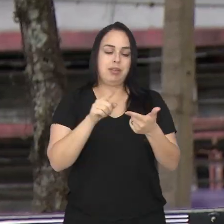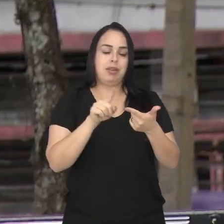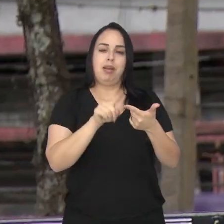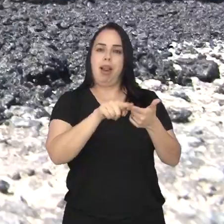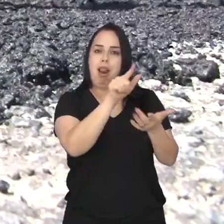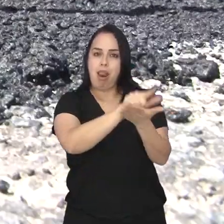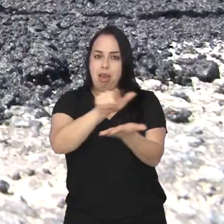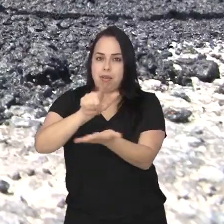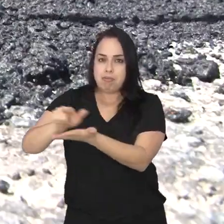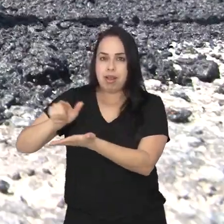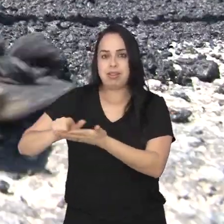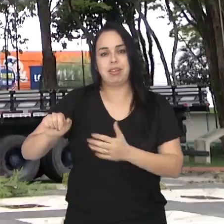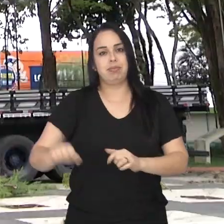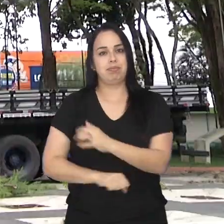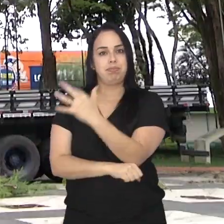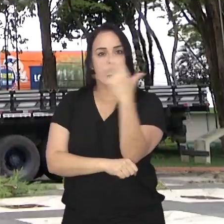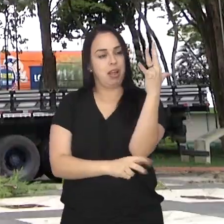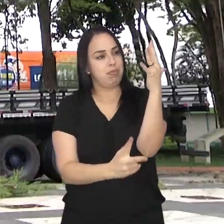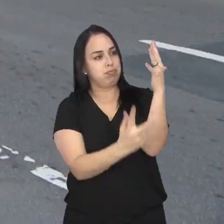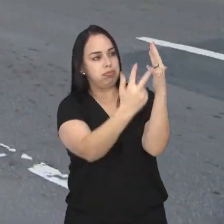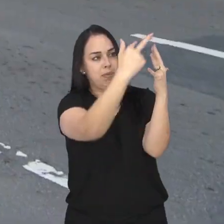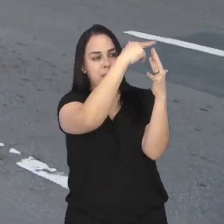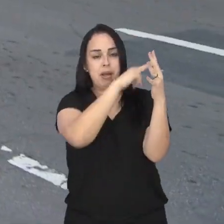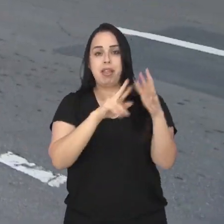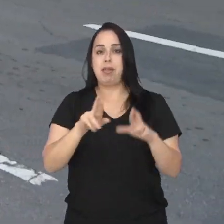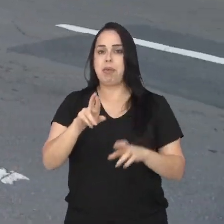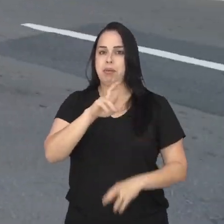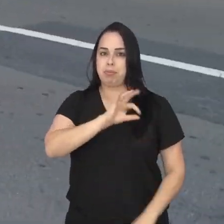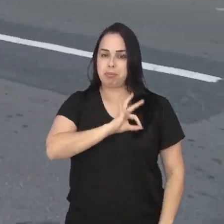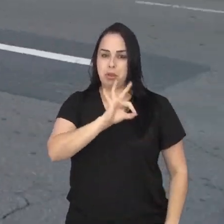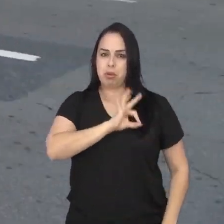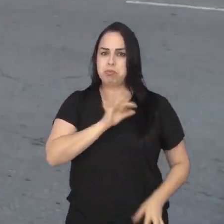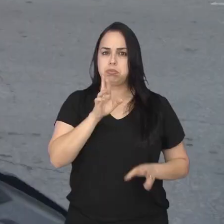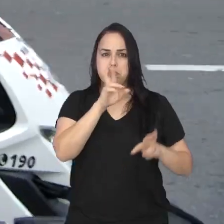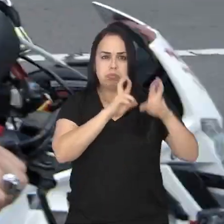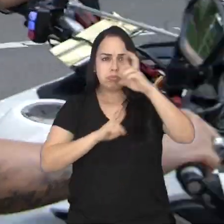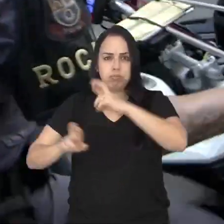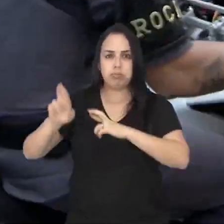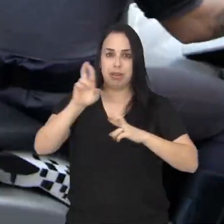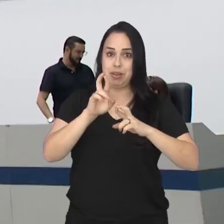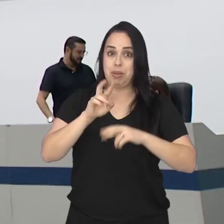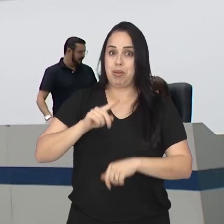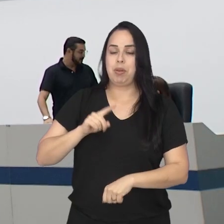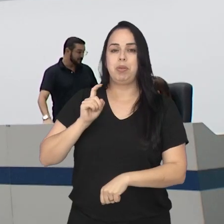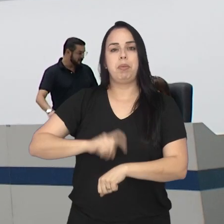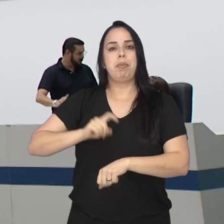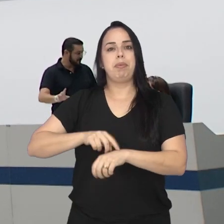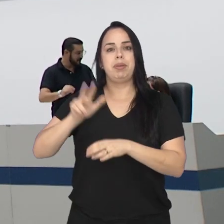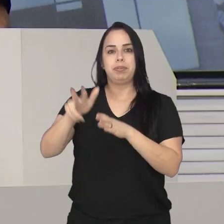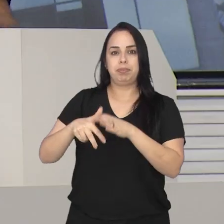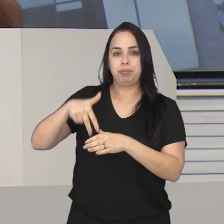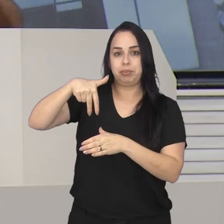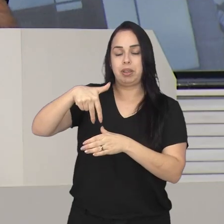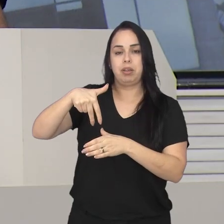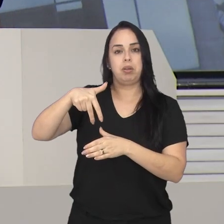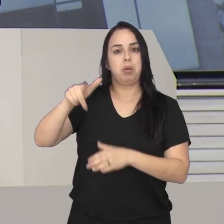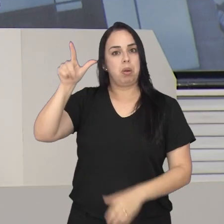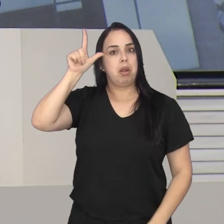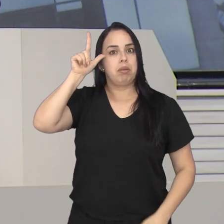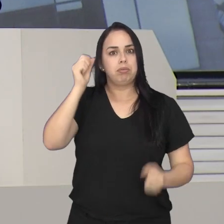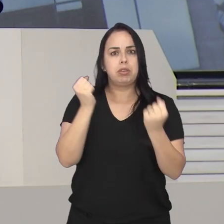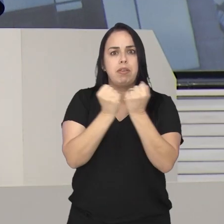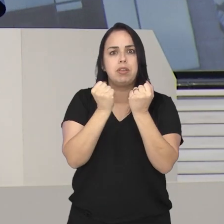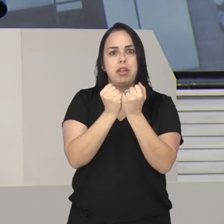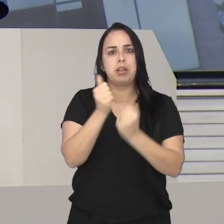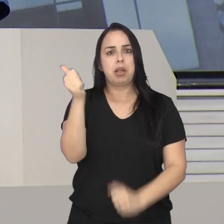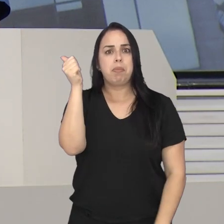pública buraco poda de árvores além de ronda policial em alguns bairros durante o pinga-fogo vereador Lino Bispo